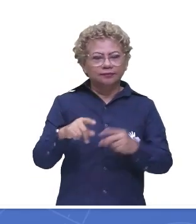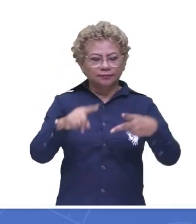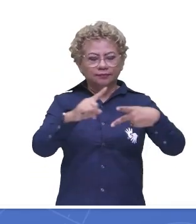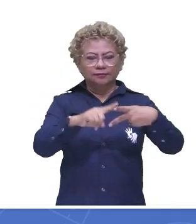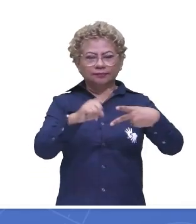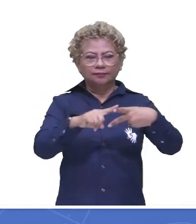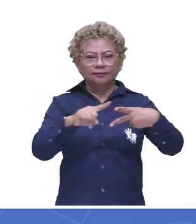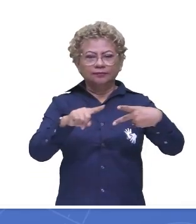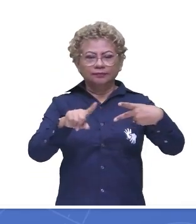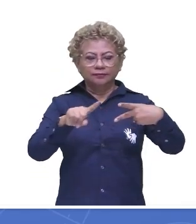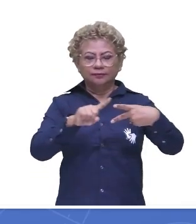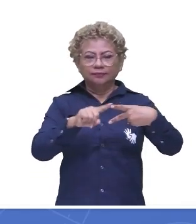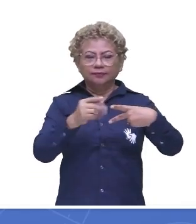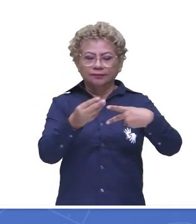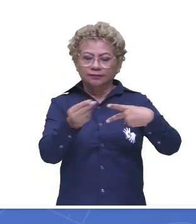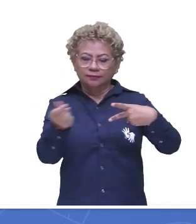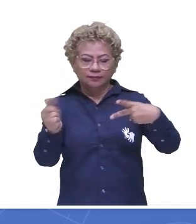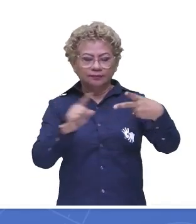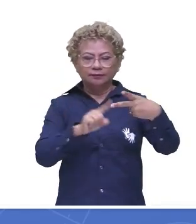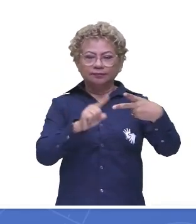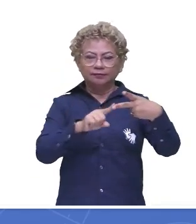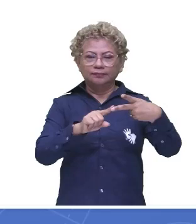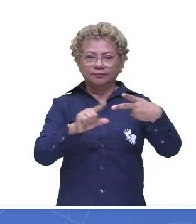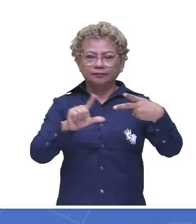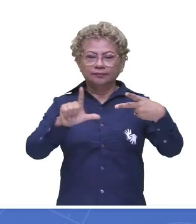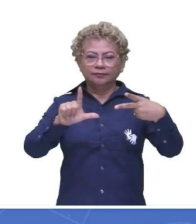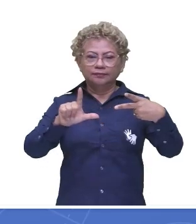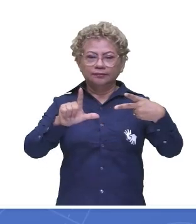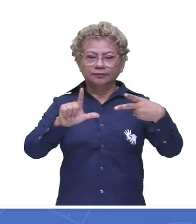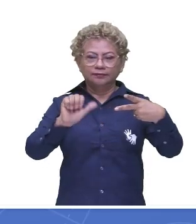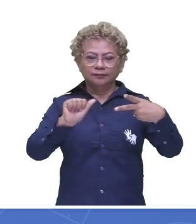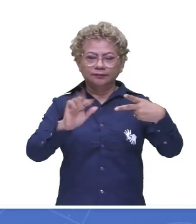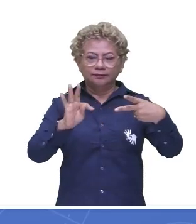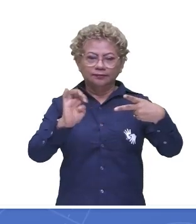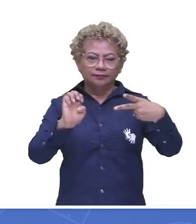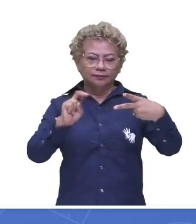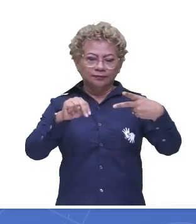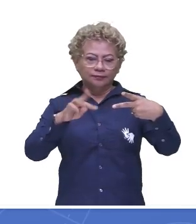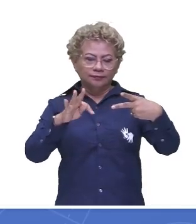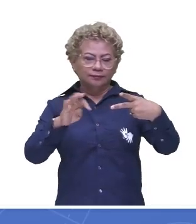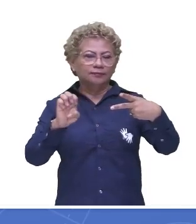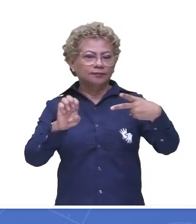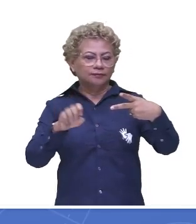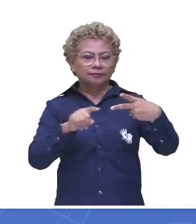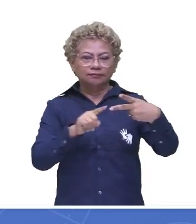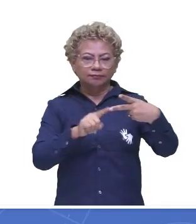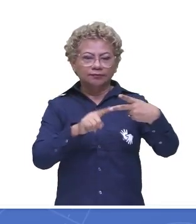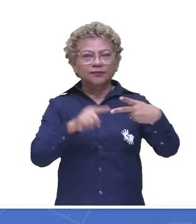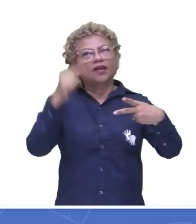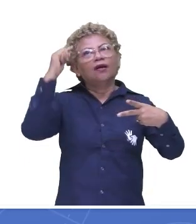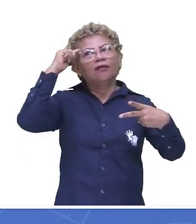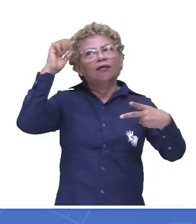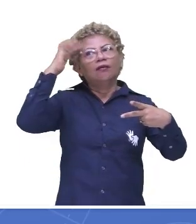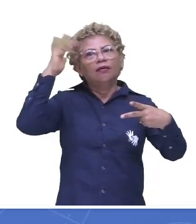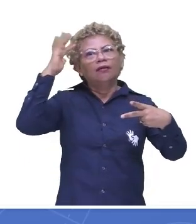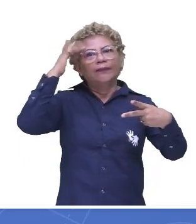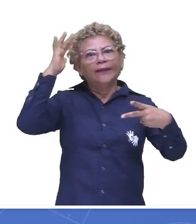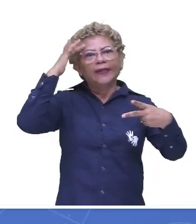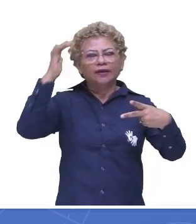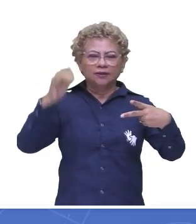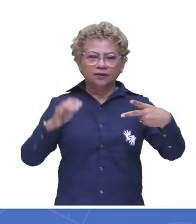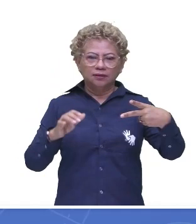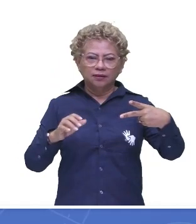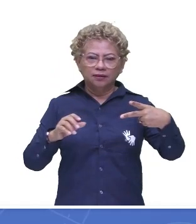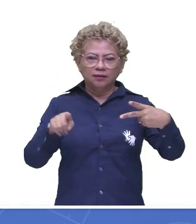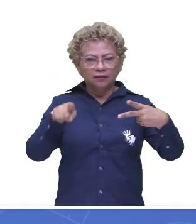o calor latente do calor sensível, beleza? Então você não vai precisar ficar aí pensando a gente não vai